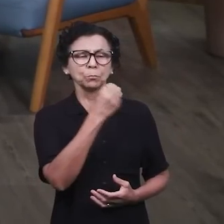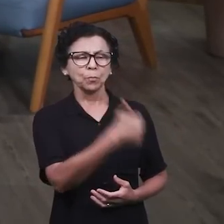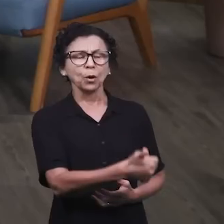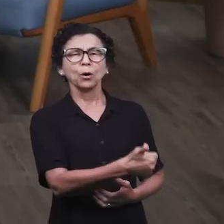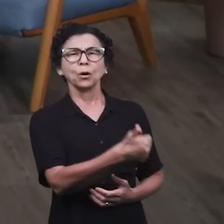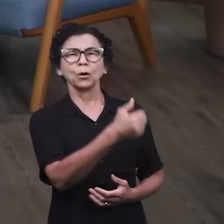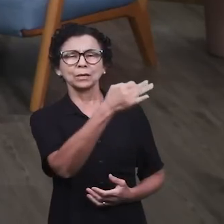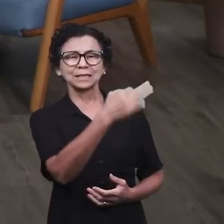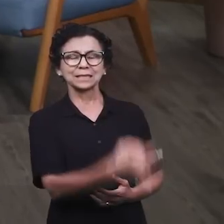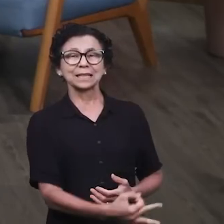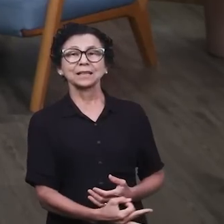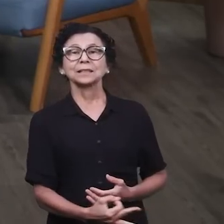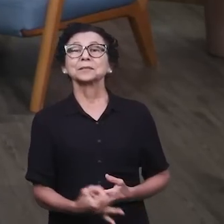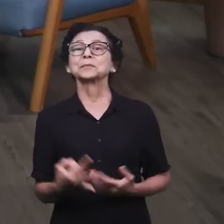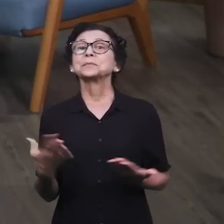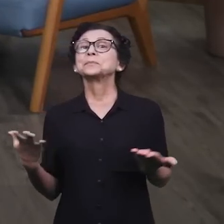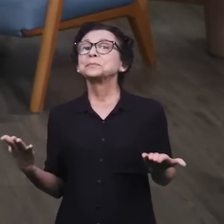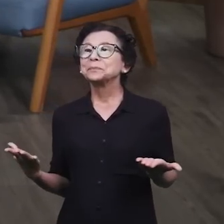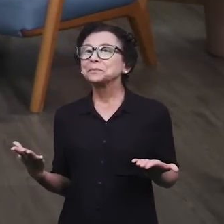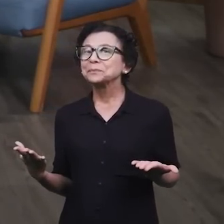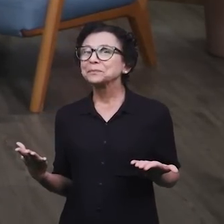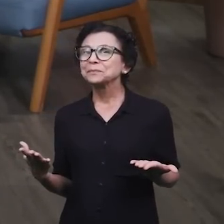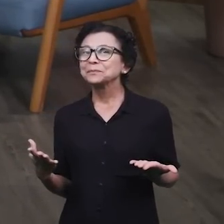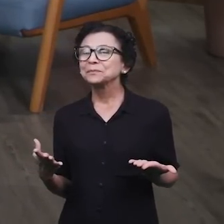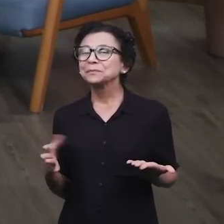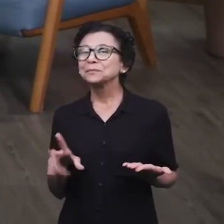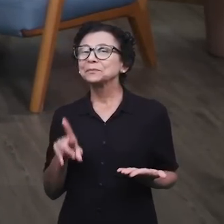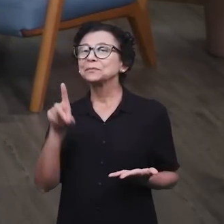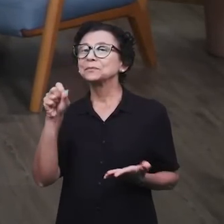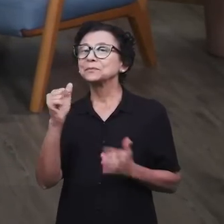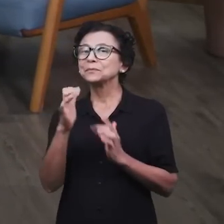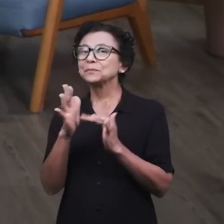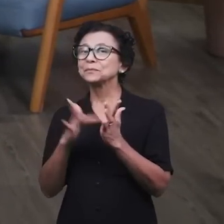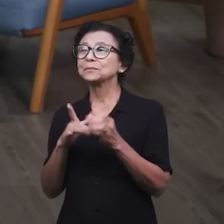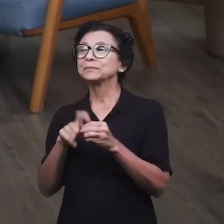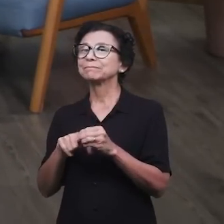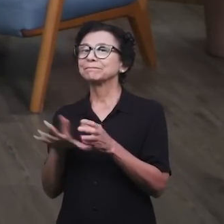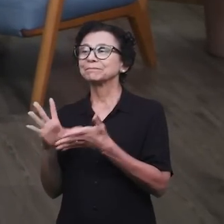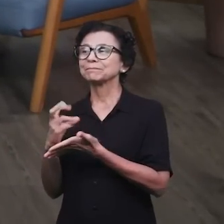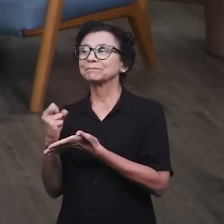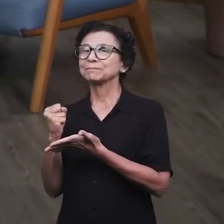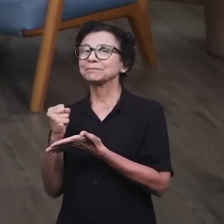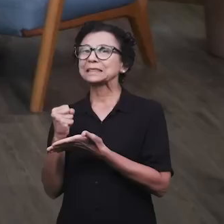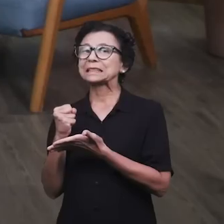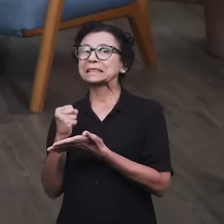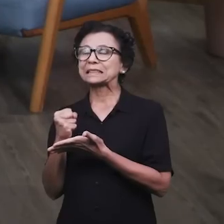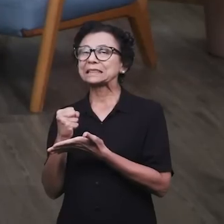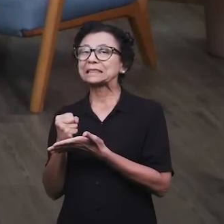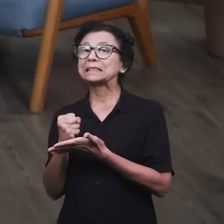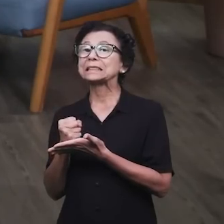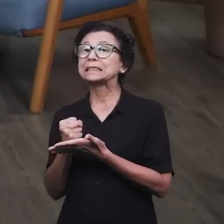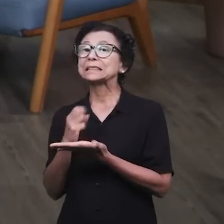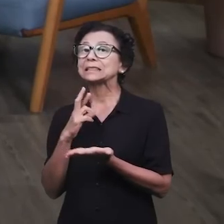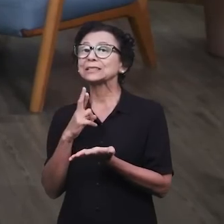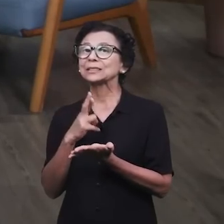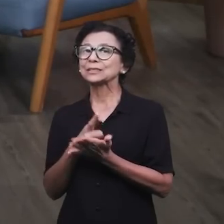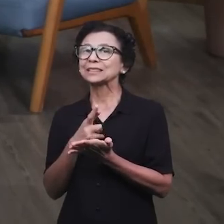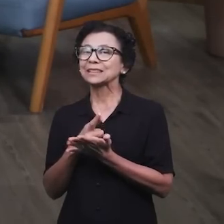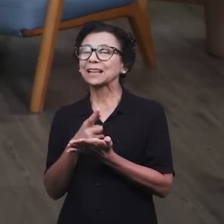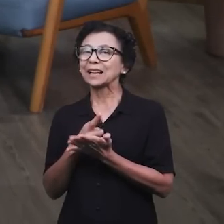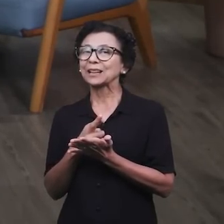o Senhor vai deixando. O mundo está aí, a religião está fazendo o seu papel, e ela, como diz o pastor Gedeuti,